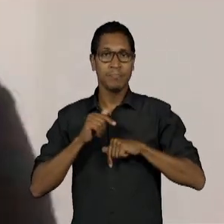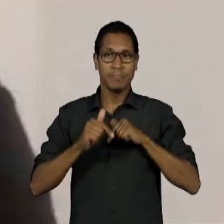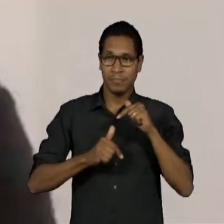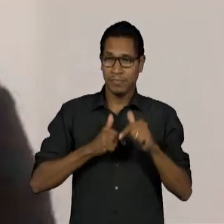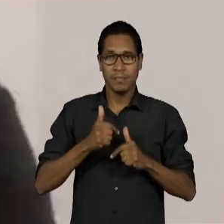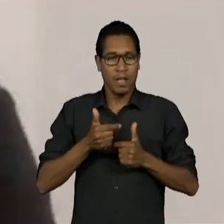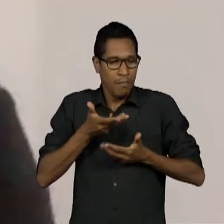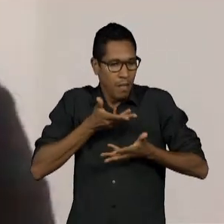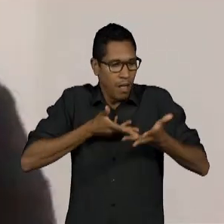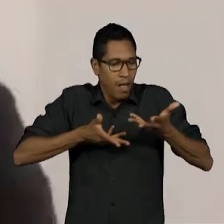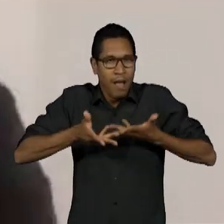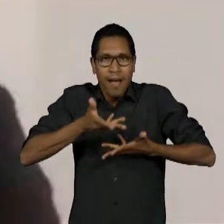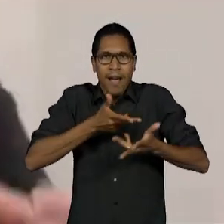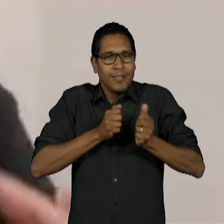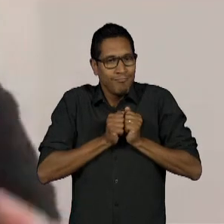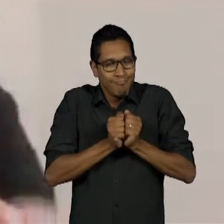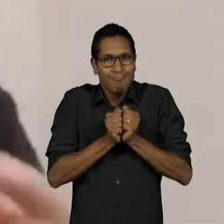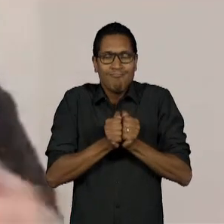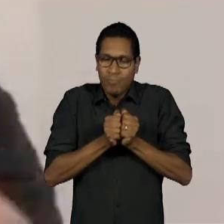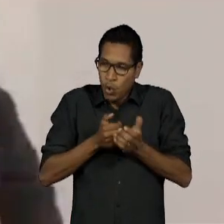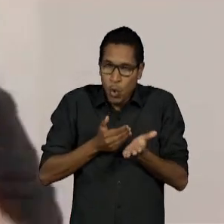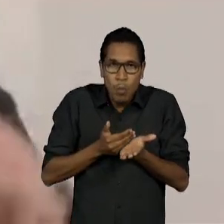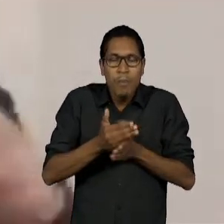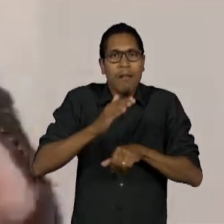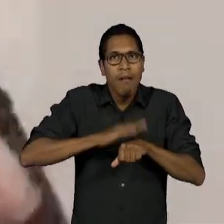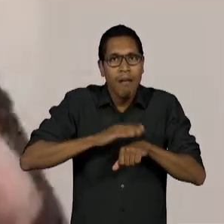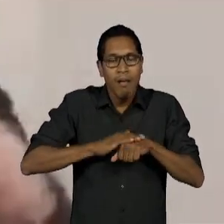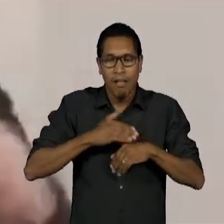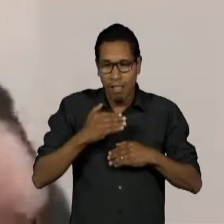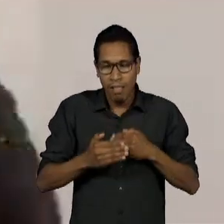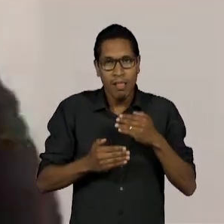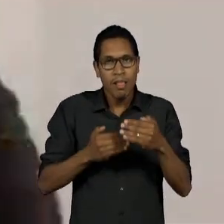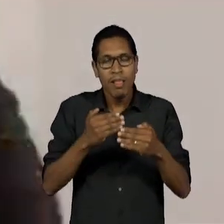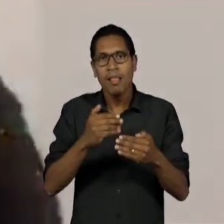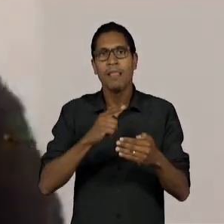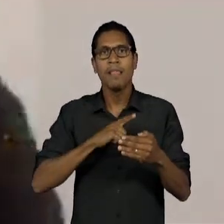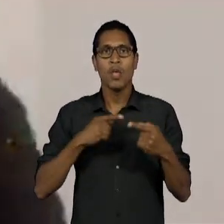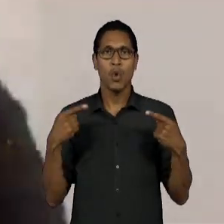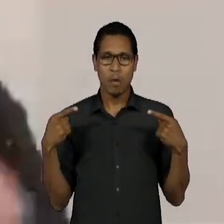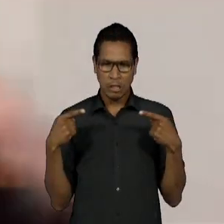encantam pelo personagem e começa a ter uma